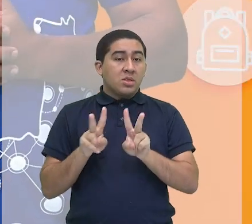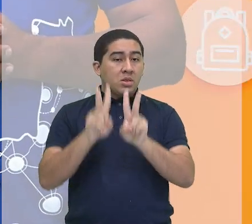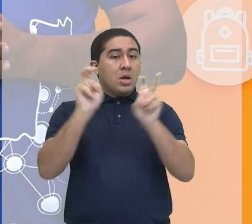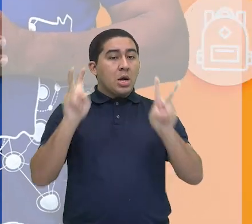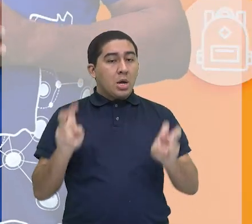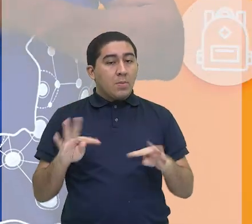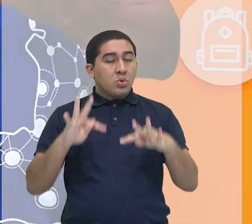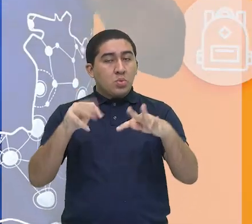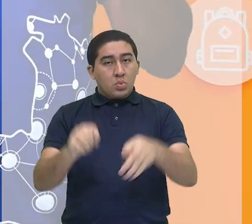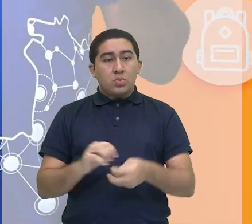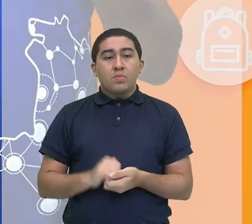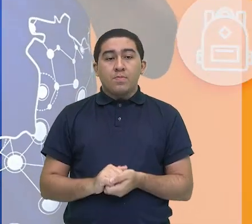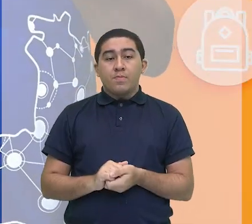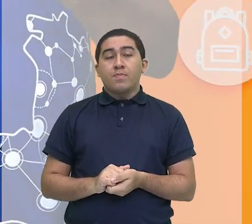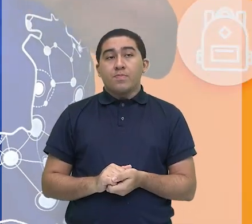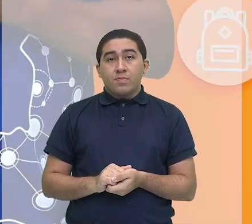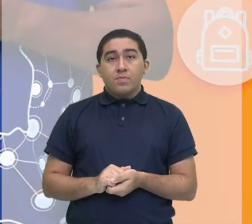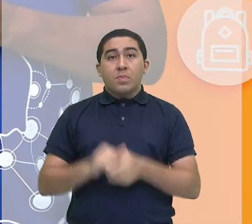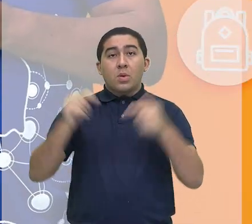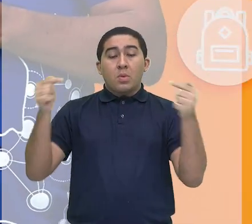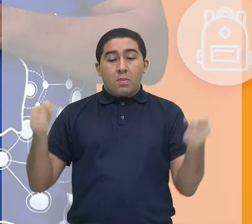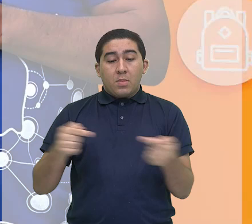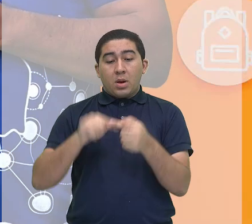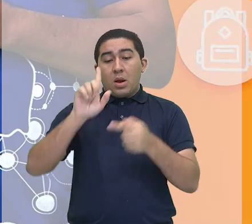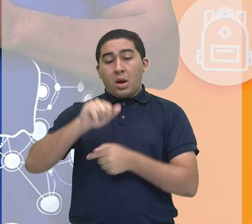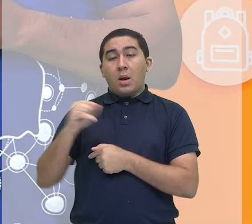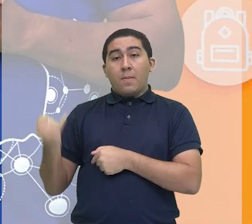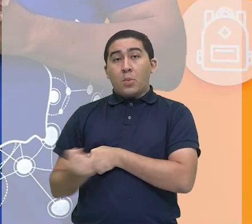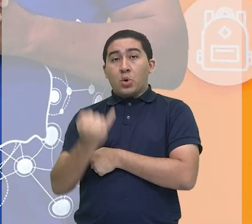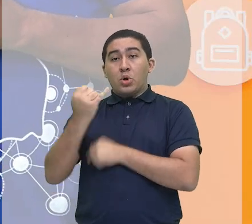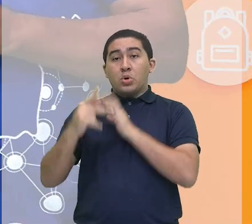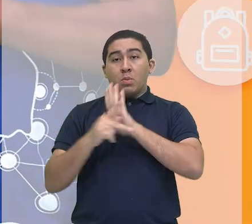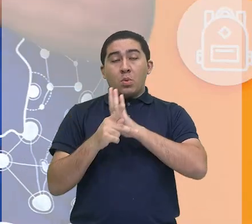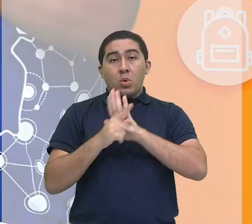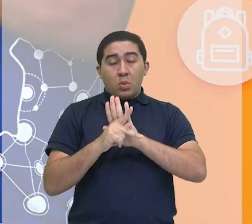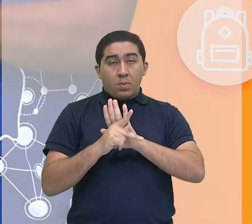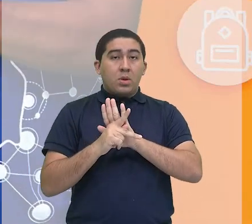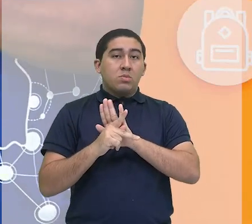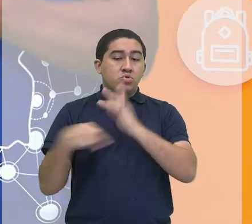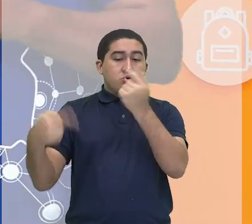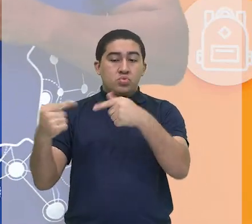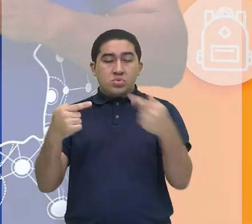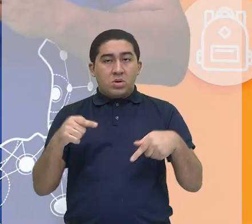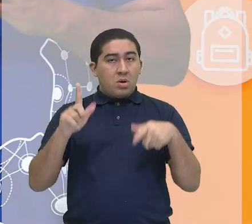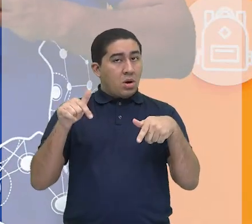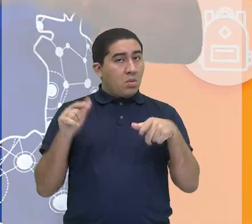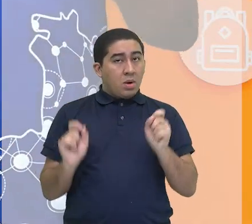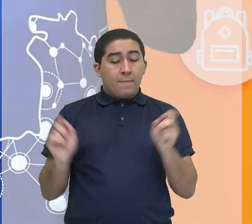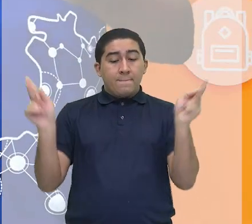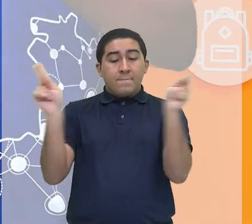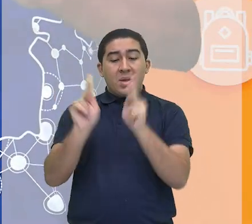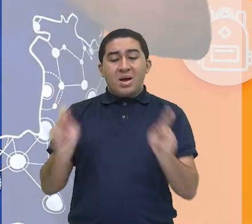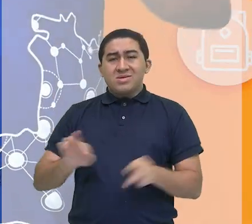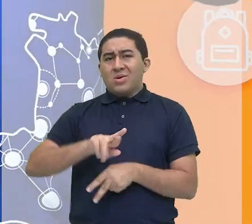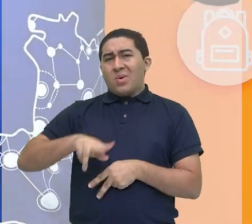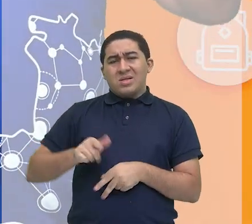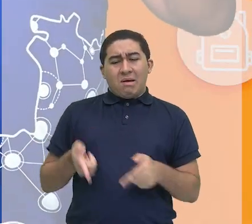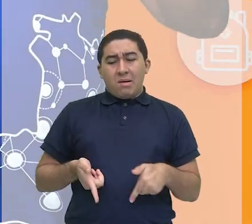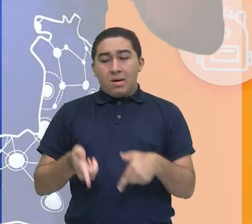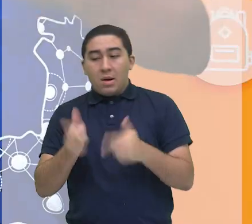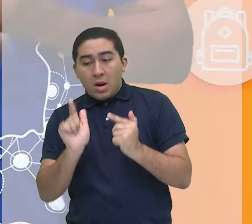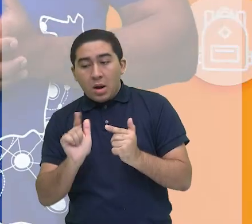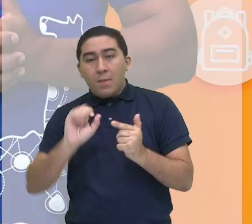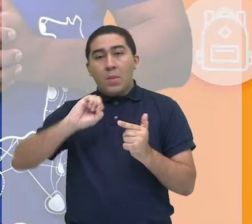pautas, né? Então, isso tudo aí que é importante nessa discussão. Uma coisa pacífica. Nada de pegar arma,